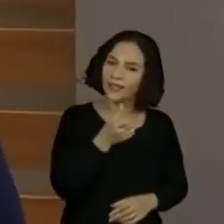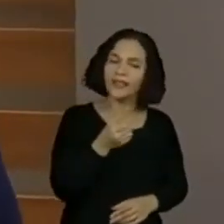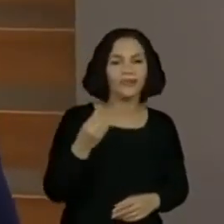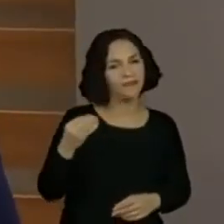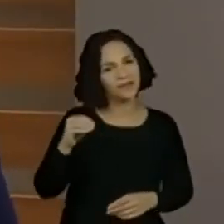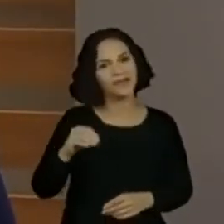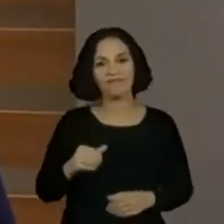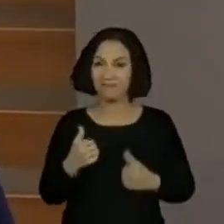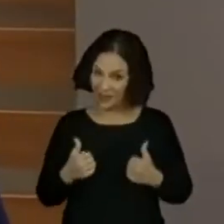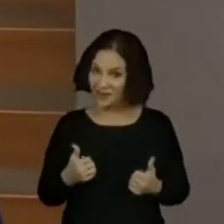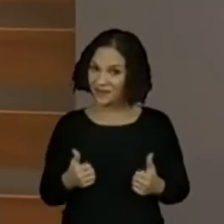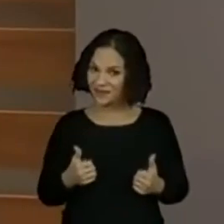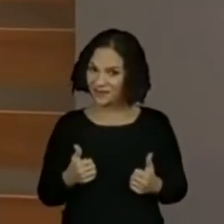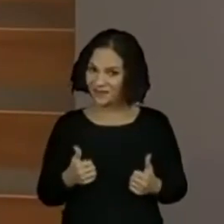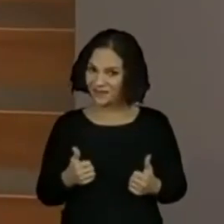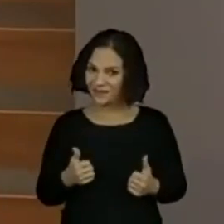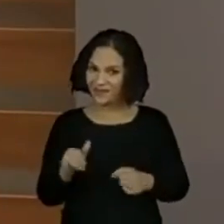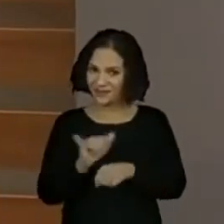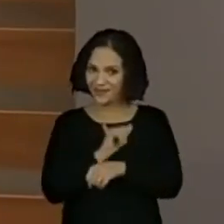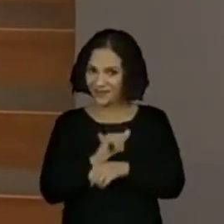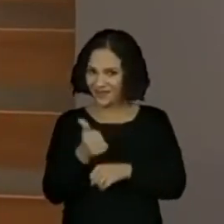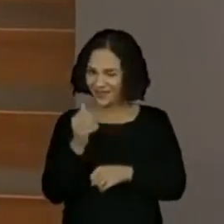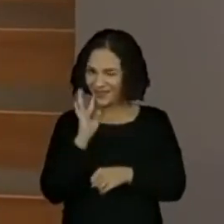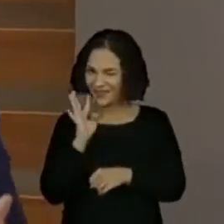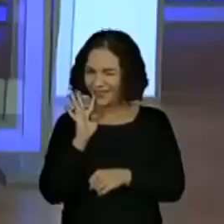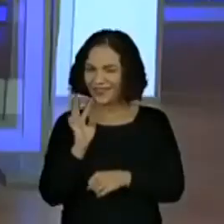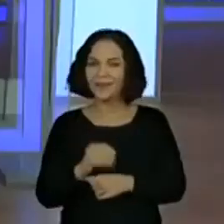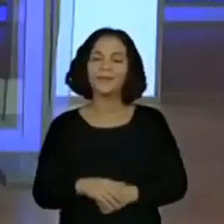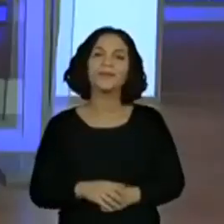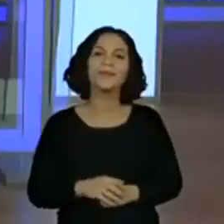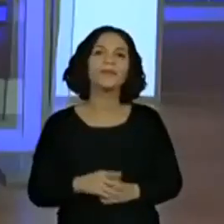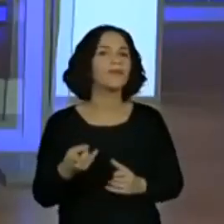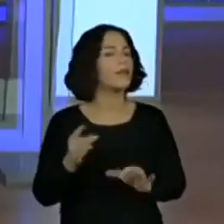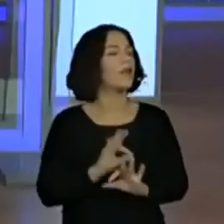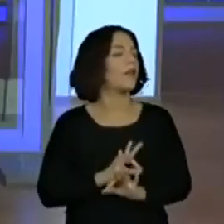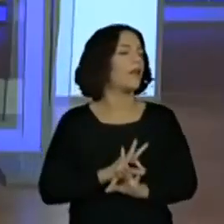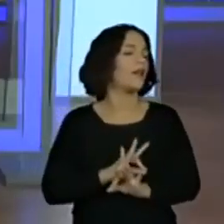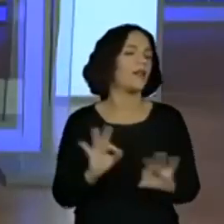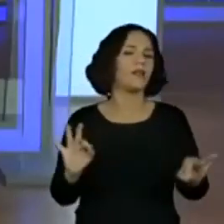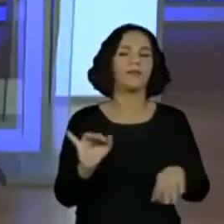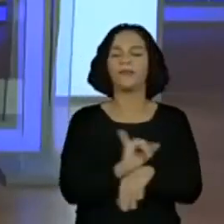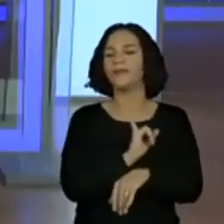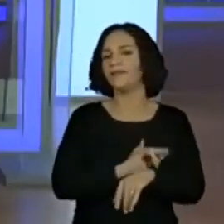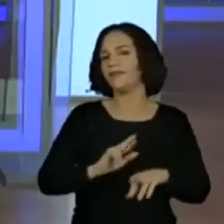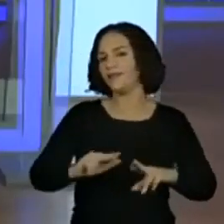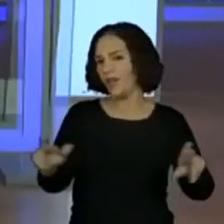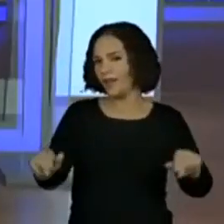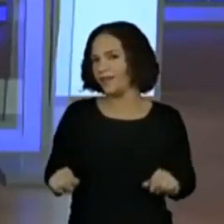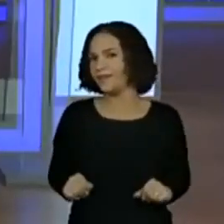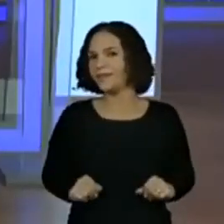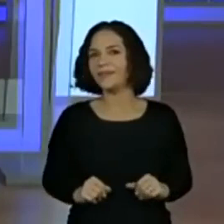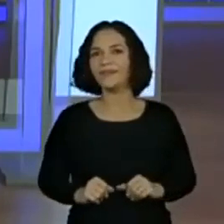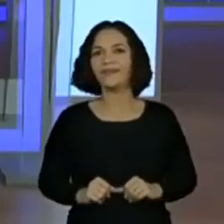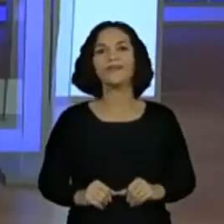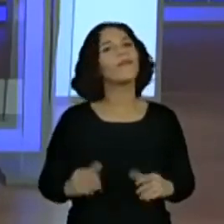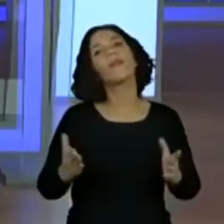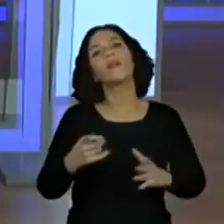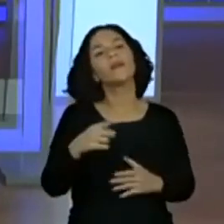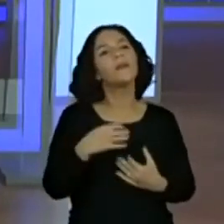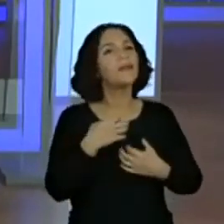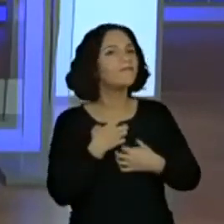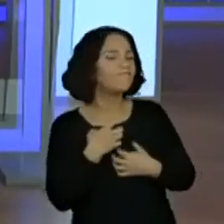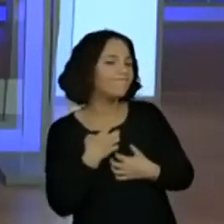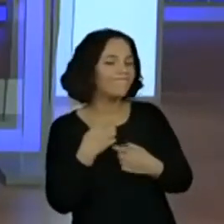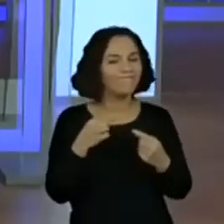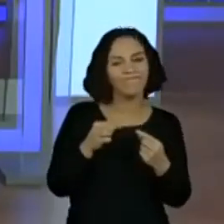6. Tudo bem? Essa Tudo. Estratégia de contagem é legal, Sim. né? Sim. Ah, é ótimo. Estão acompanhando aí? Sim. Todo mundo vai se